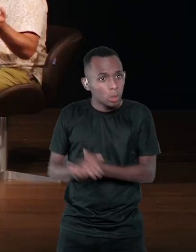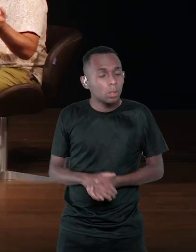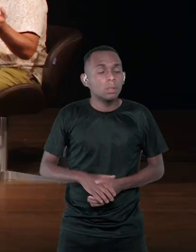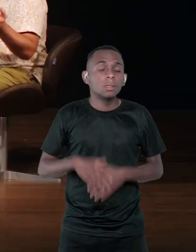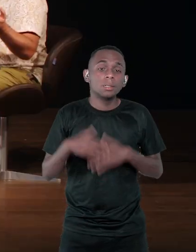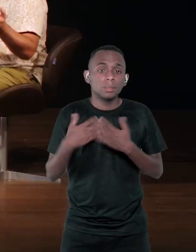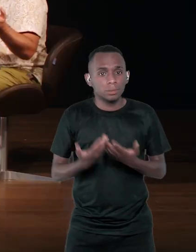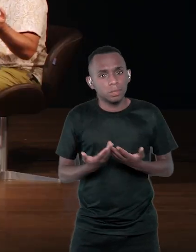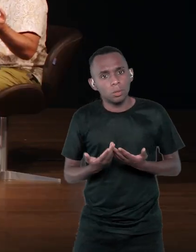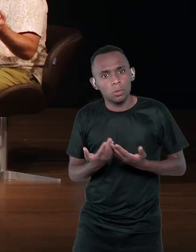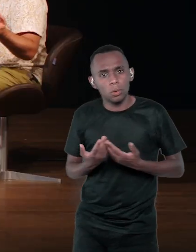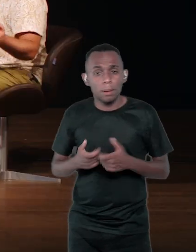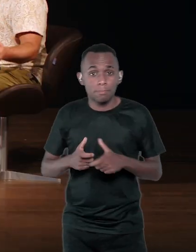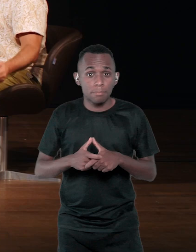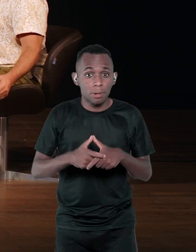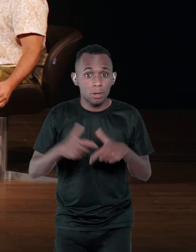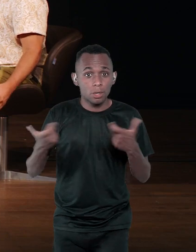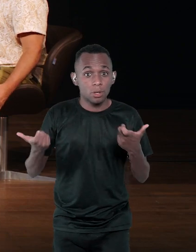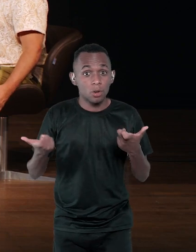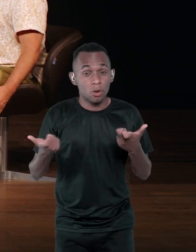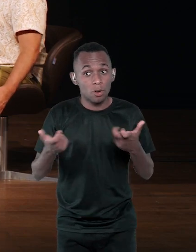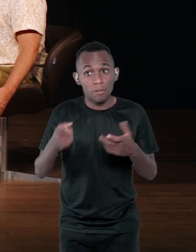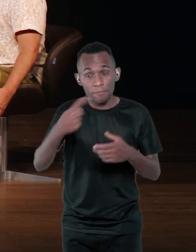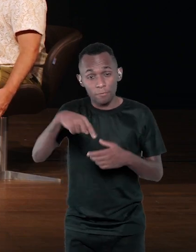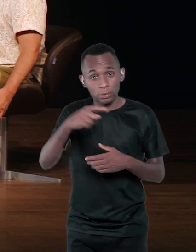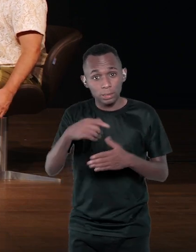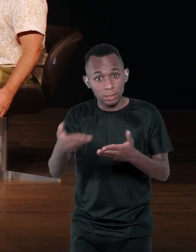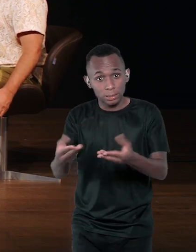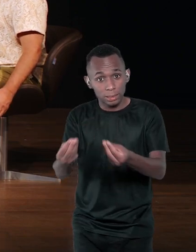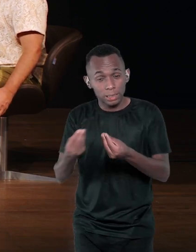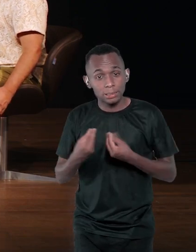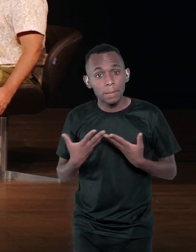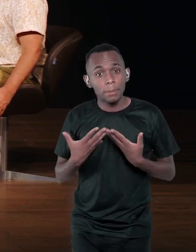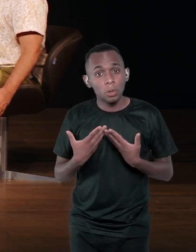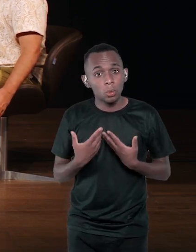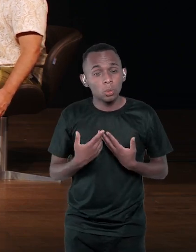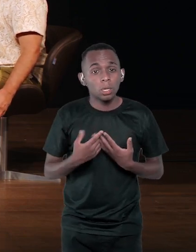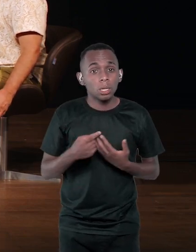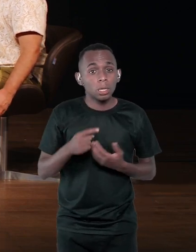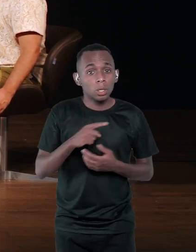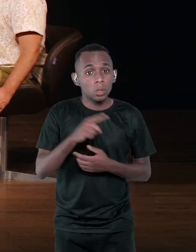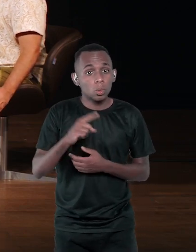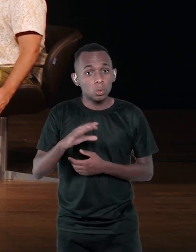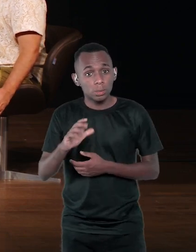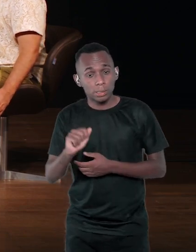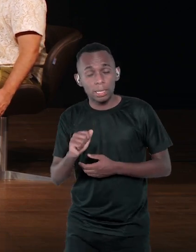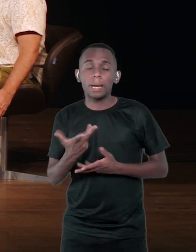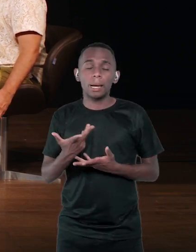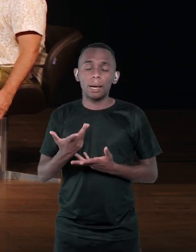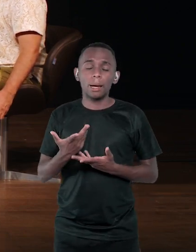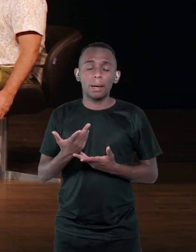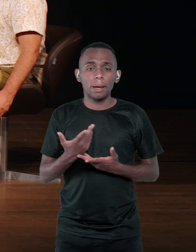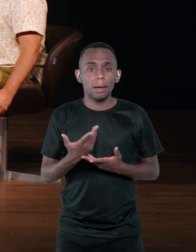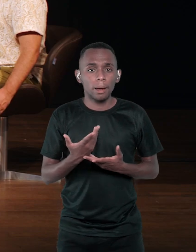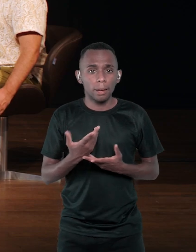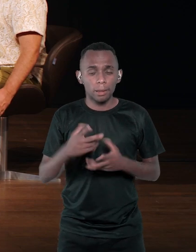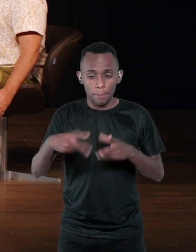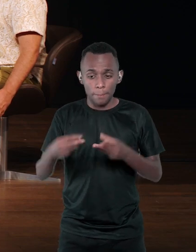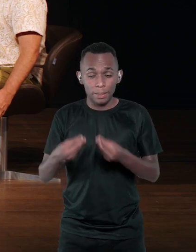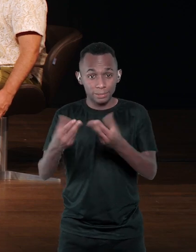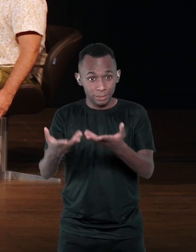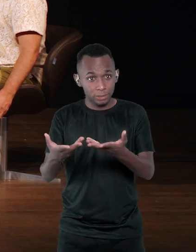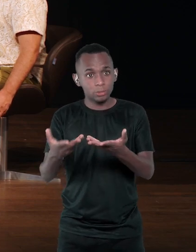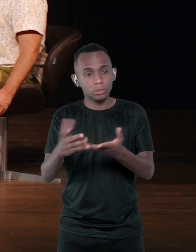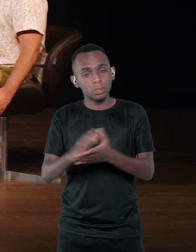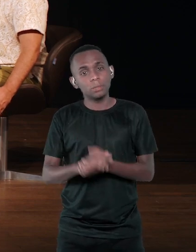barba grisalhos e curtos. Zeca veste uma camisa branca de renda com uma calça verde tom musgo. Vocês acabaram